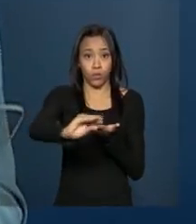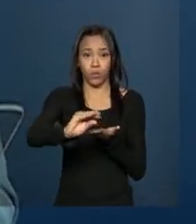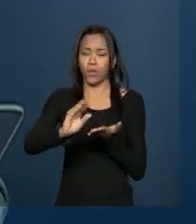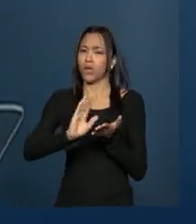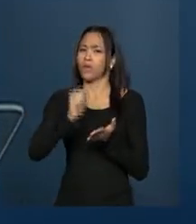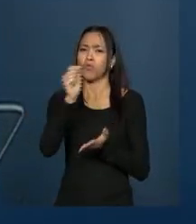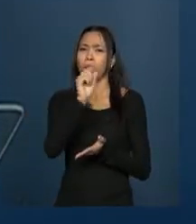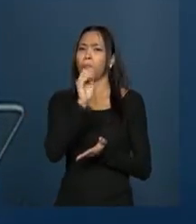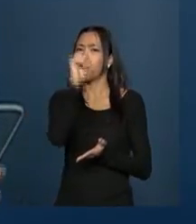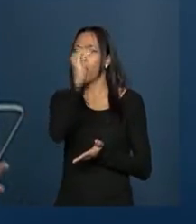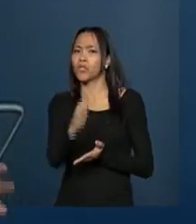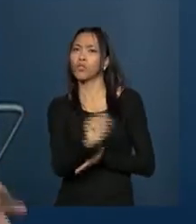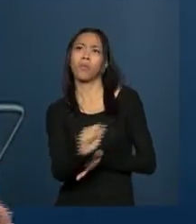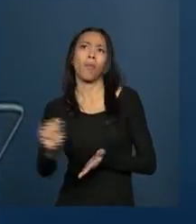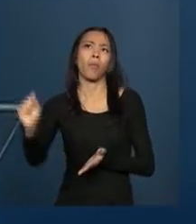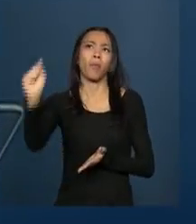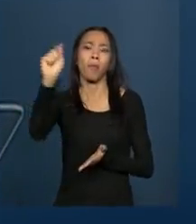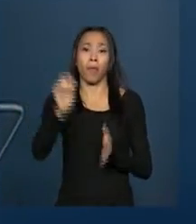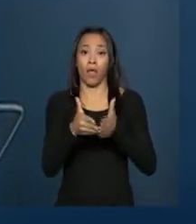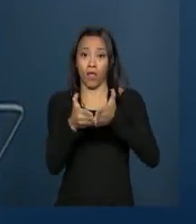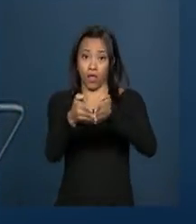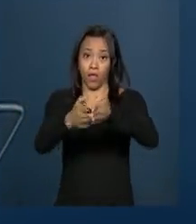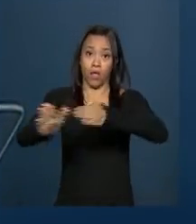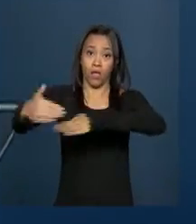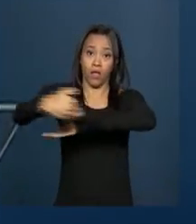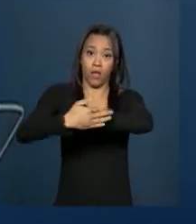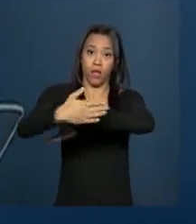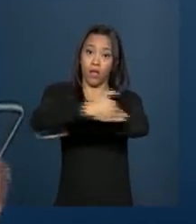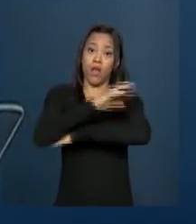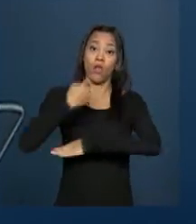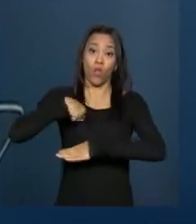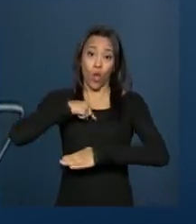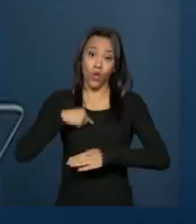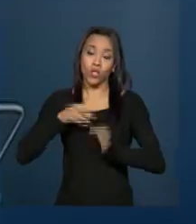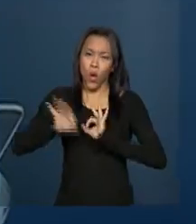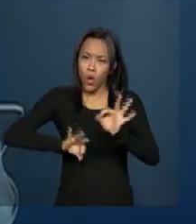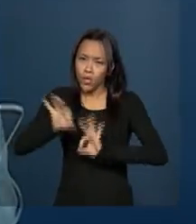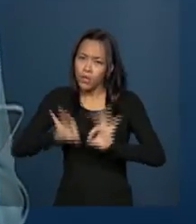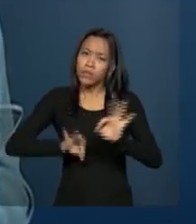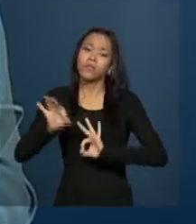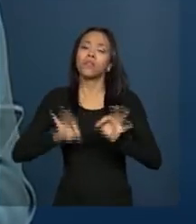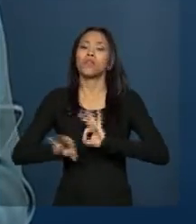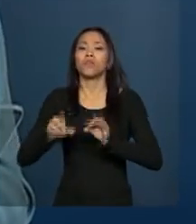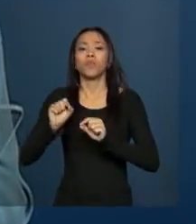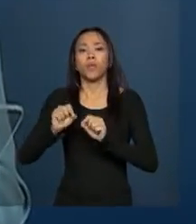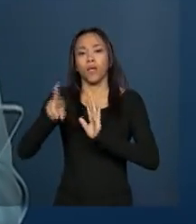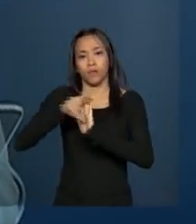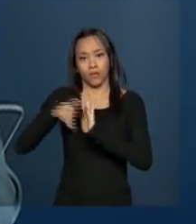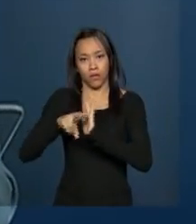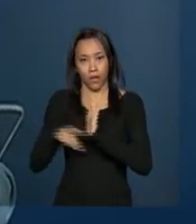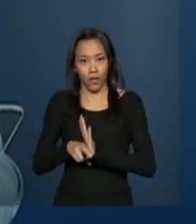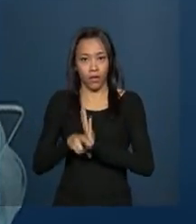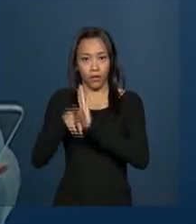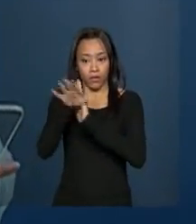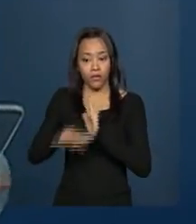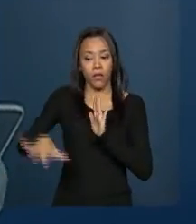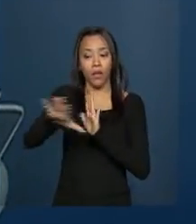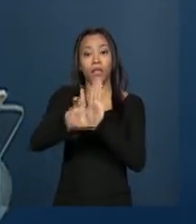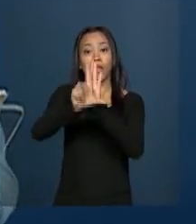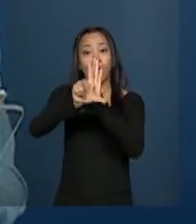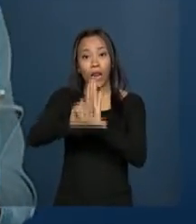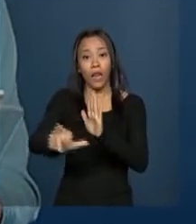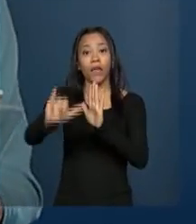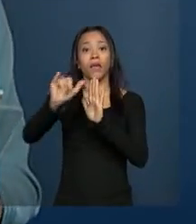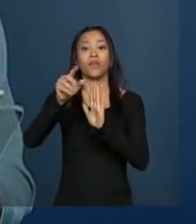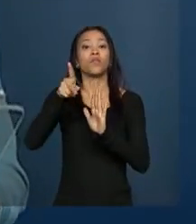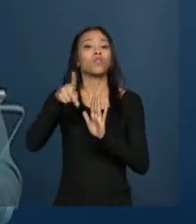Nós fizemos uma modificação no marco regulatório com a Lei dos Portos. E hoje, com recursos